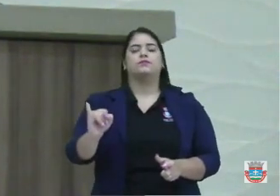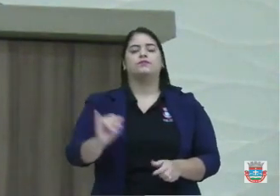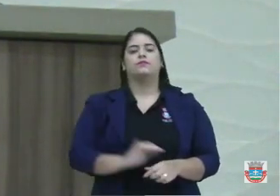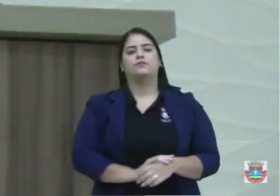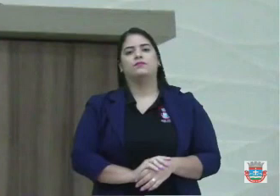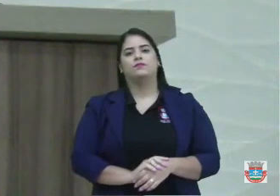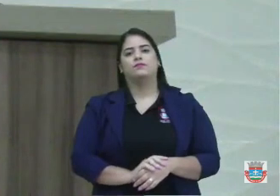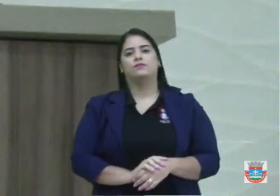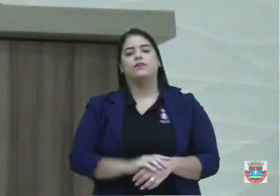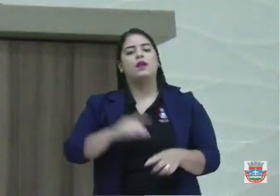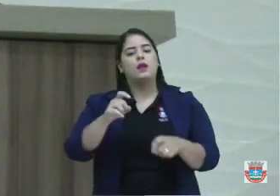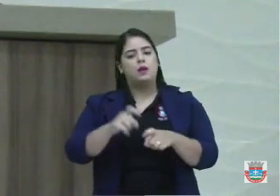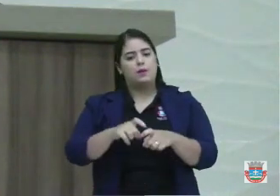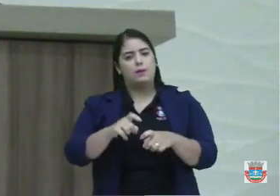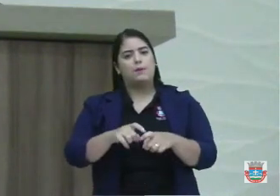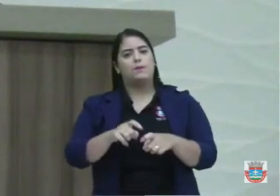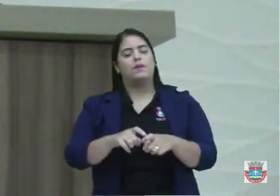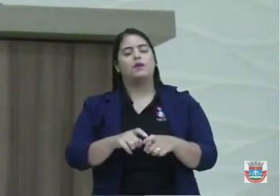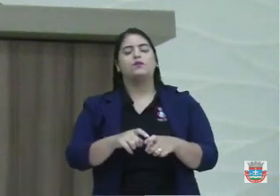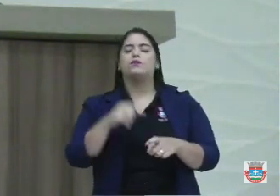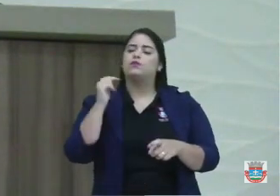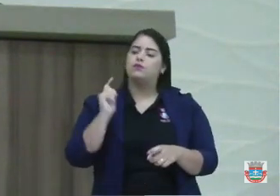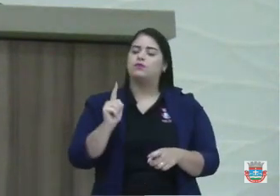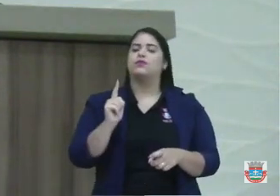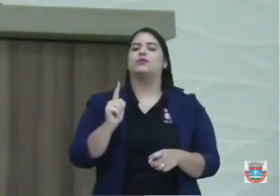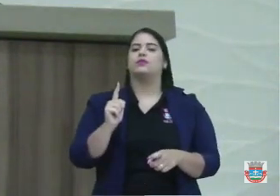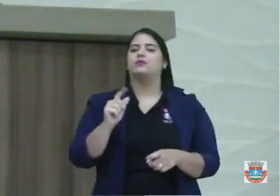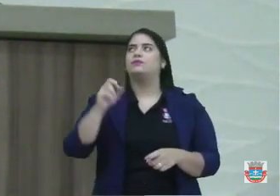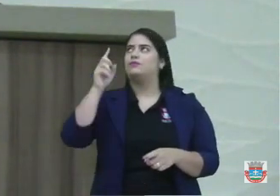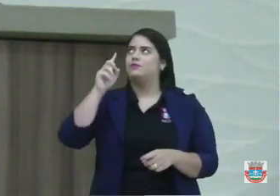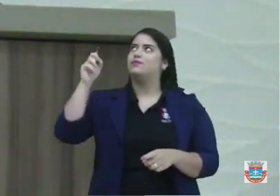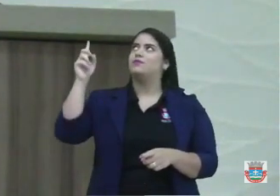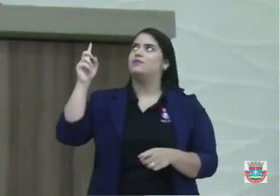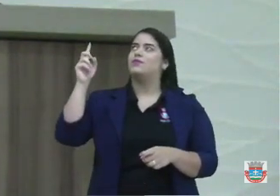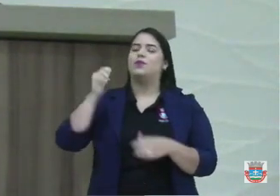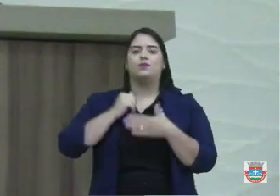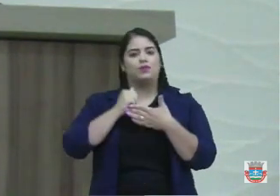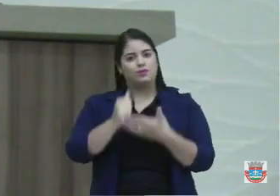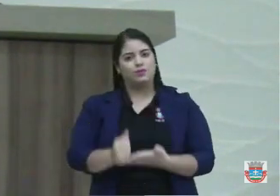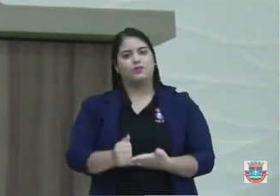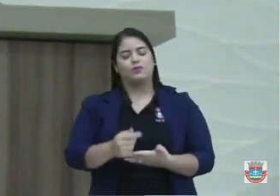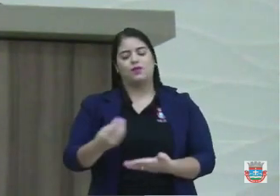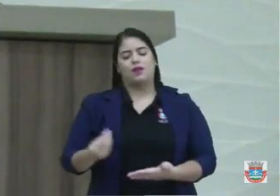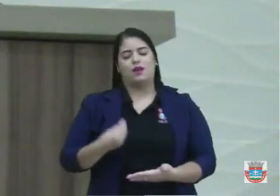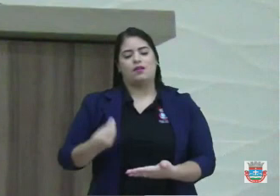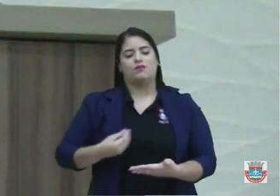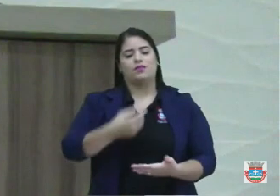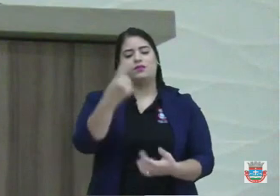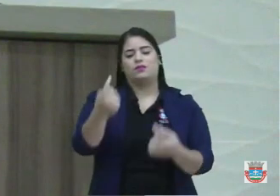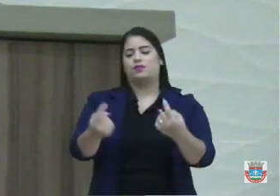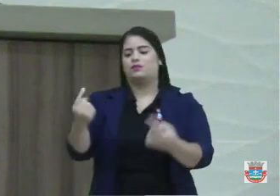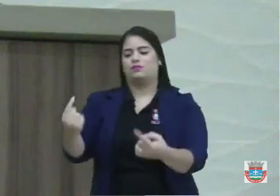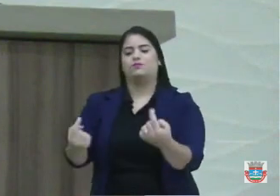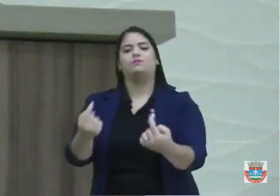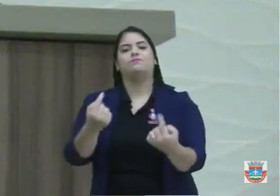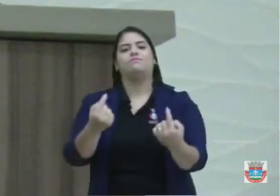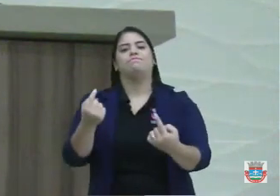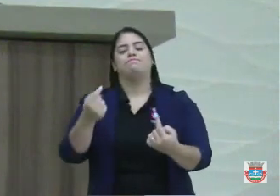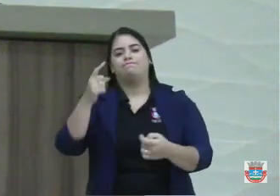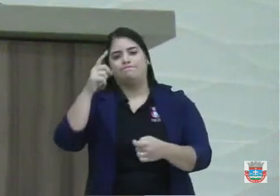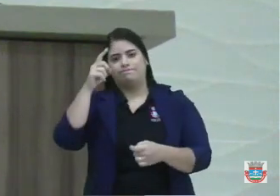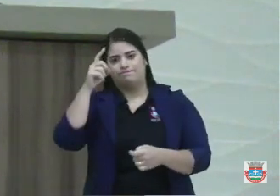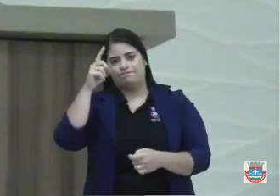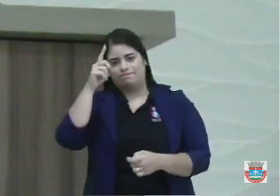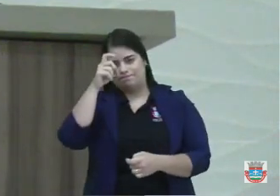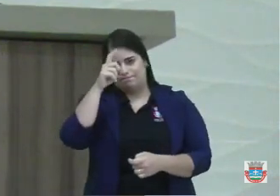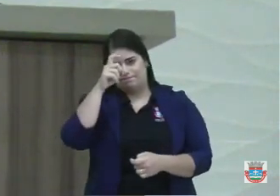de médico, acham que não sai, mas Deus é quem resgata a vida de cada um que está ali e quem nos dá sabedoria, força e